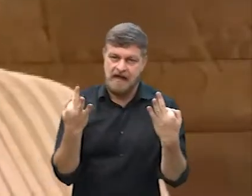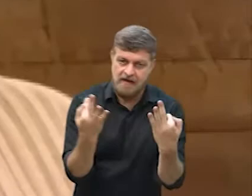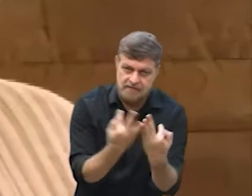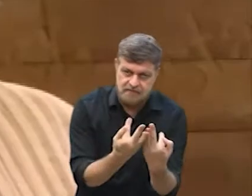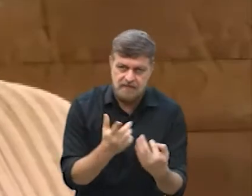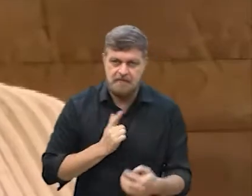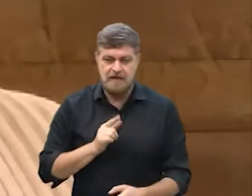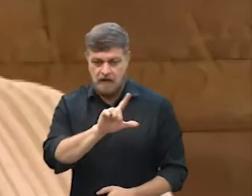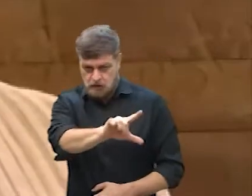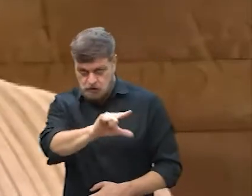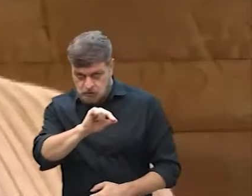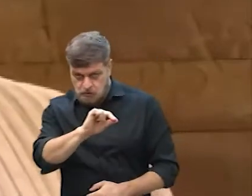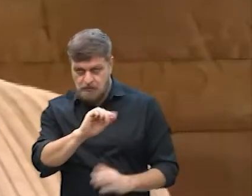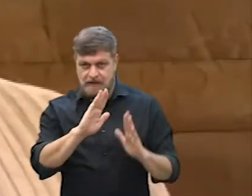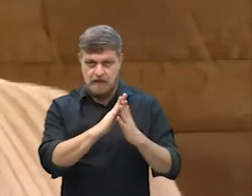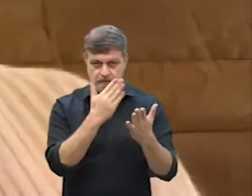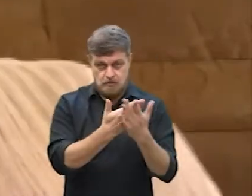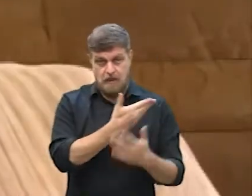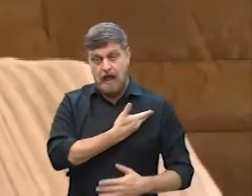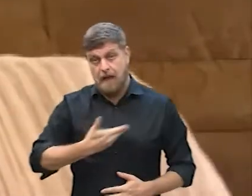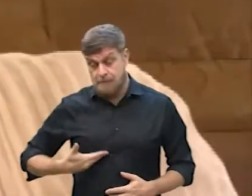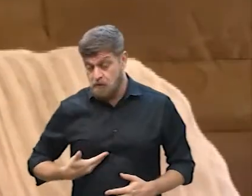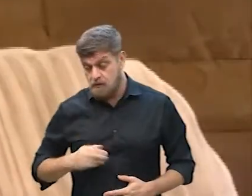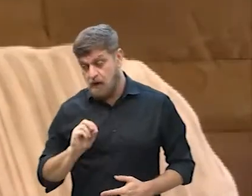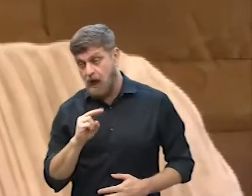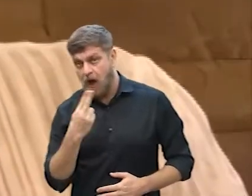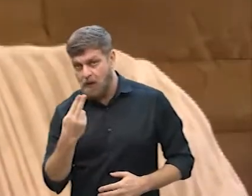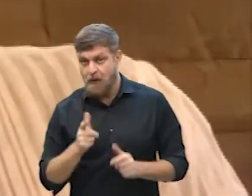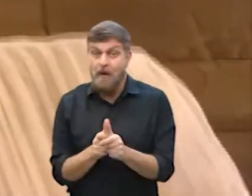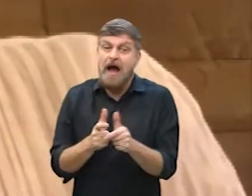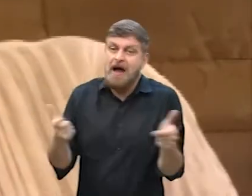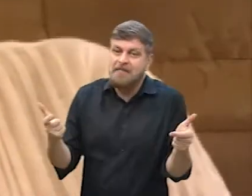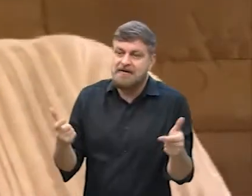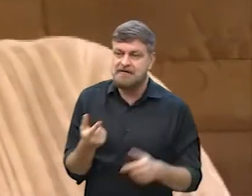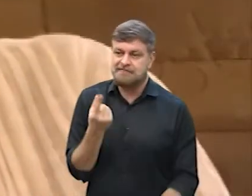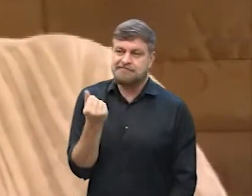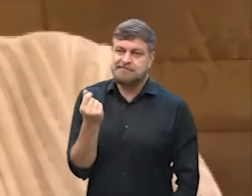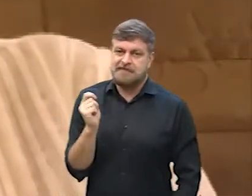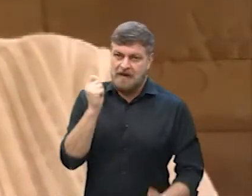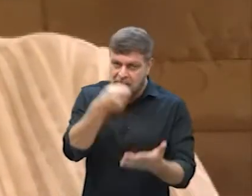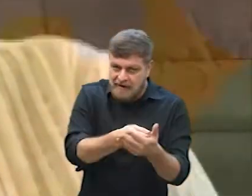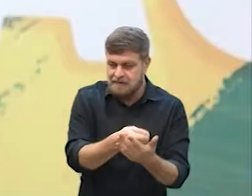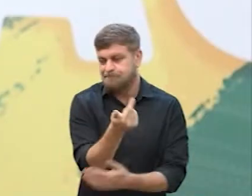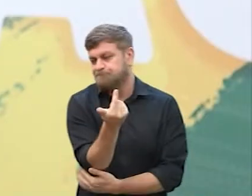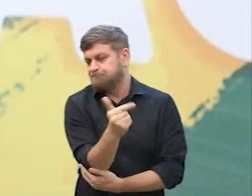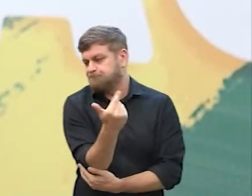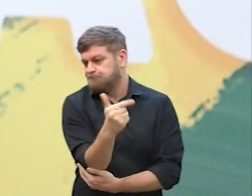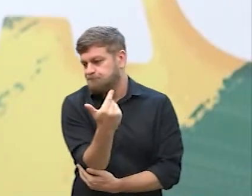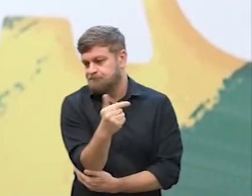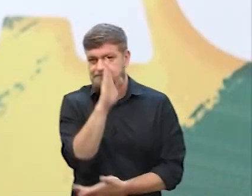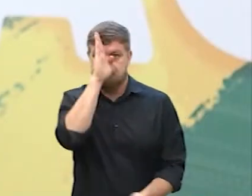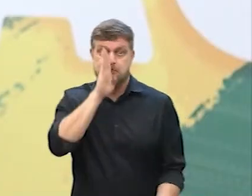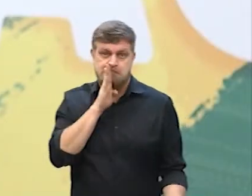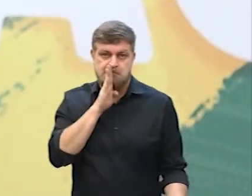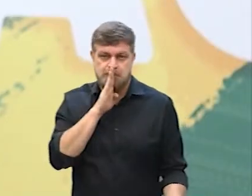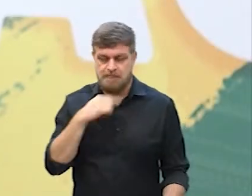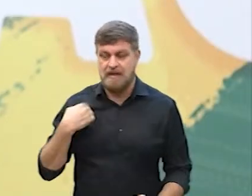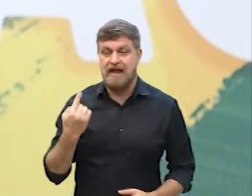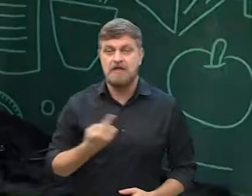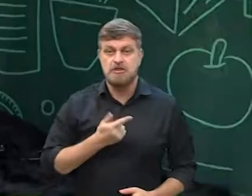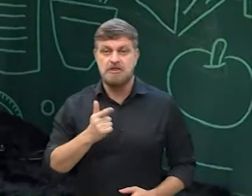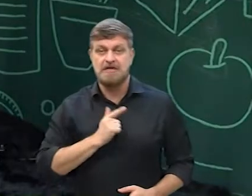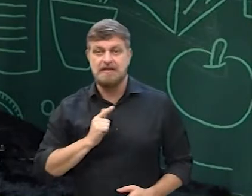ou optou por ideologia, ou, na grande maioria, porque não pode pagar essa escola. Aí é o que nós vamos ter